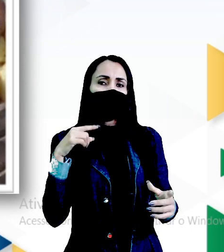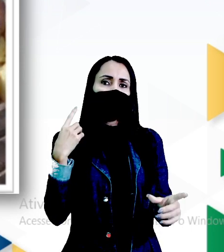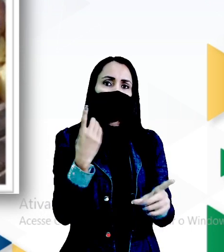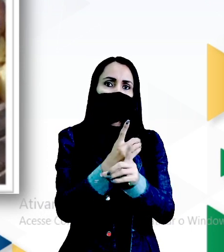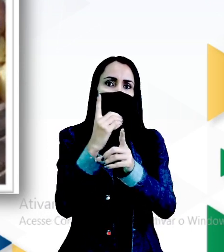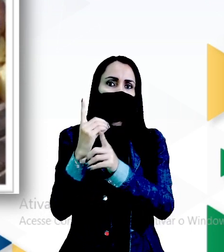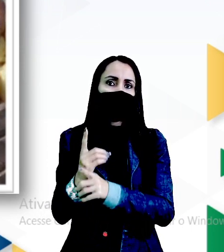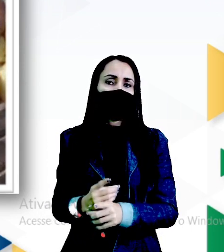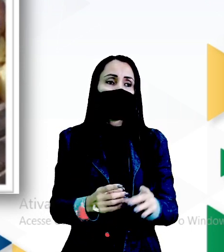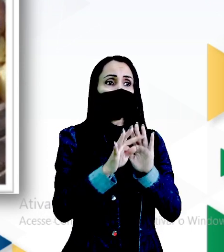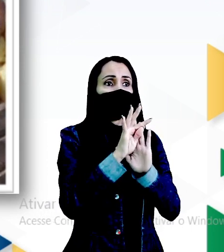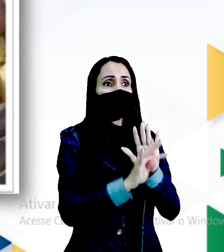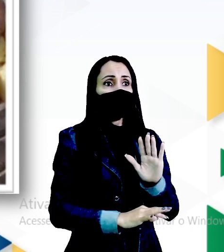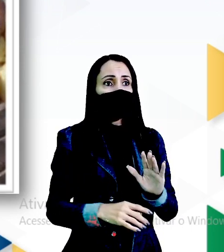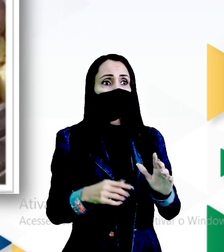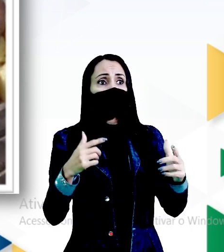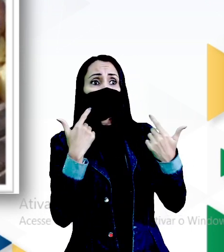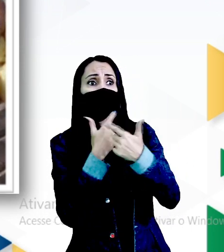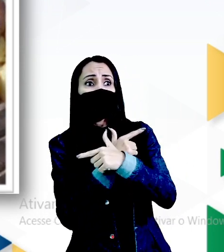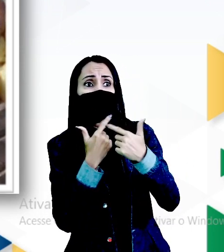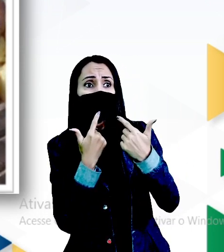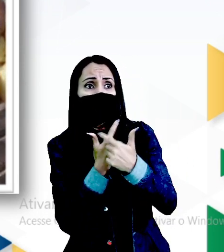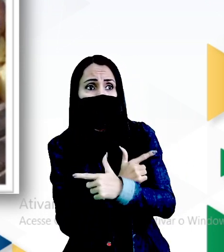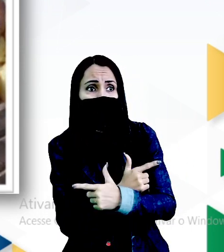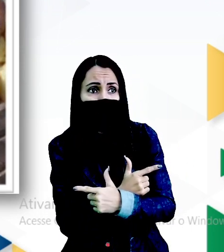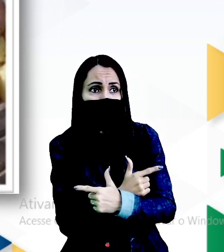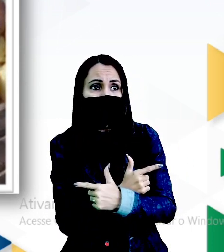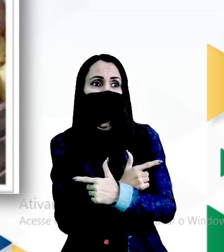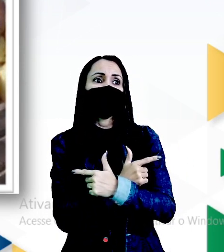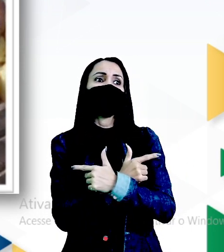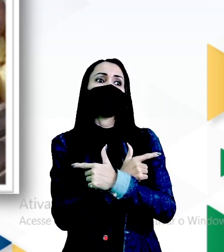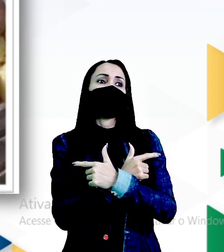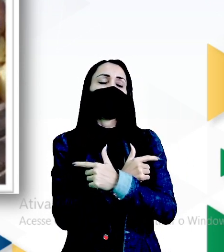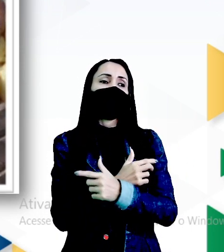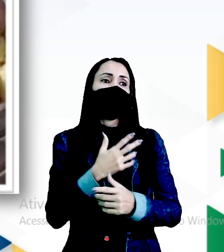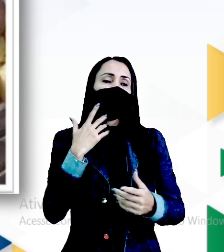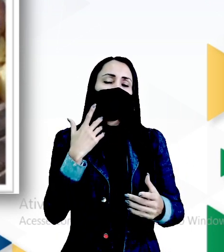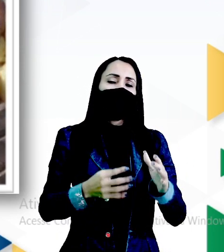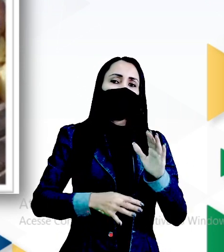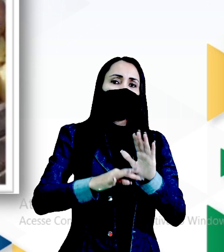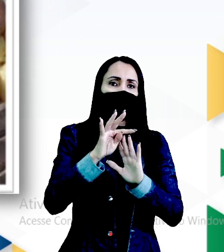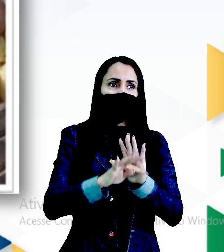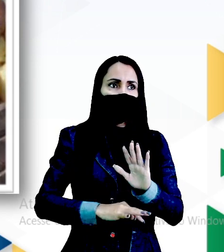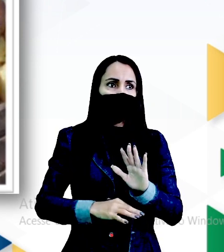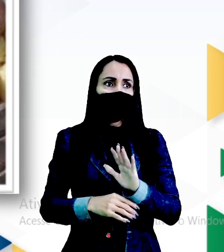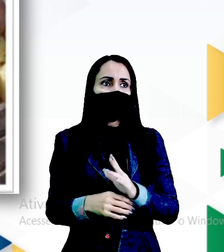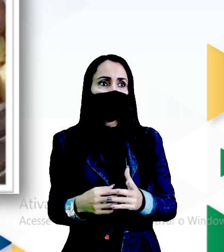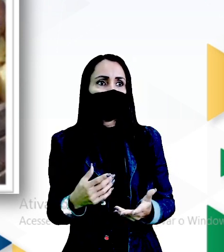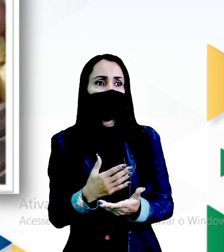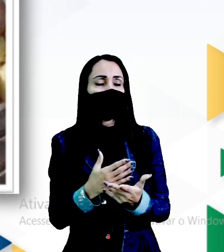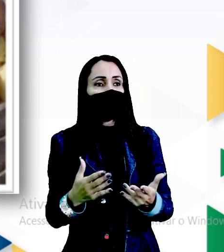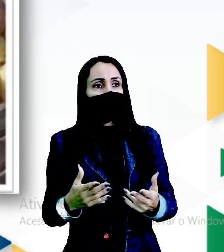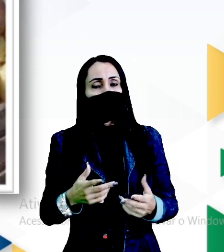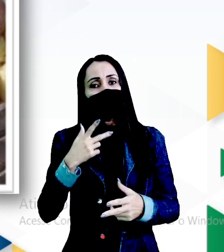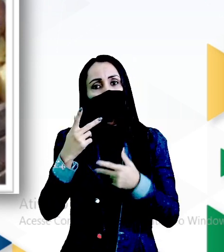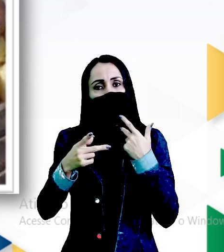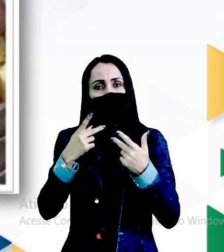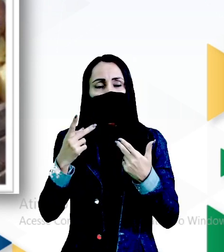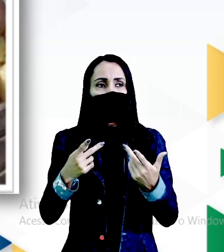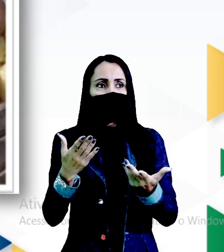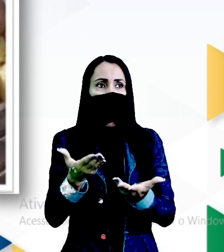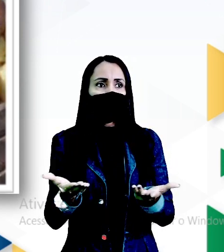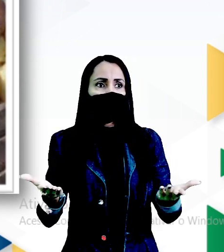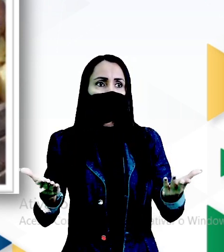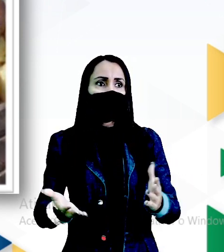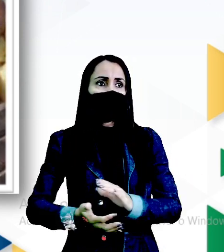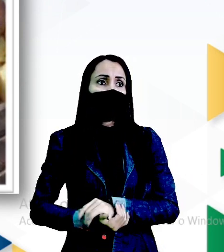texto que uma ironia. Então, texto, humor, certo? É importante salientar sobre isso. Isso pode